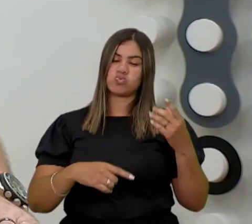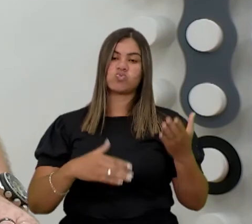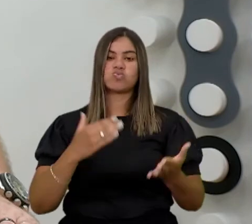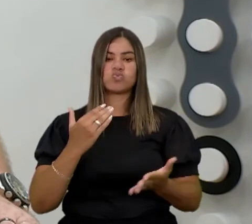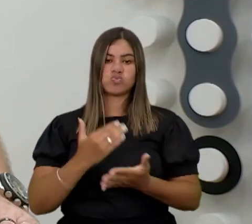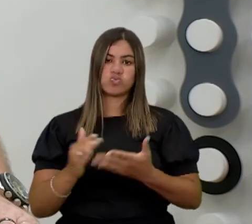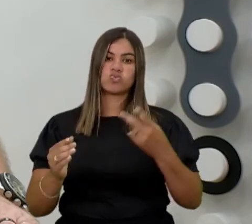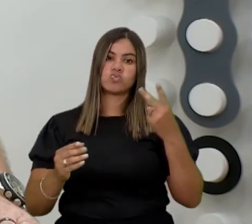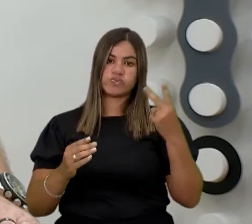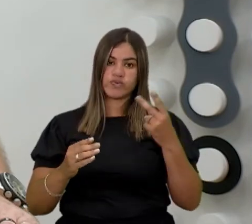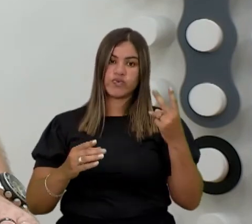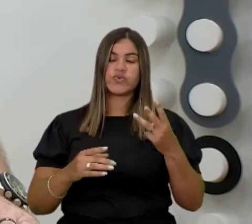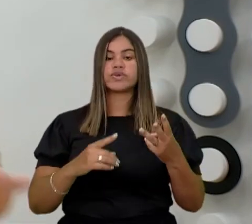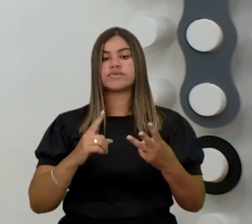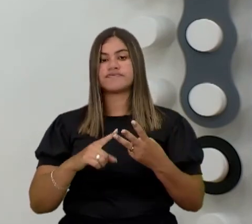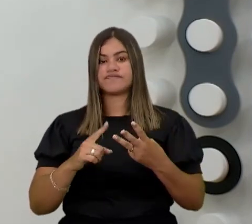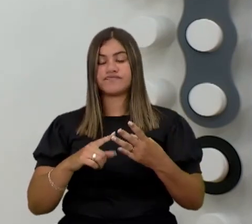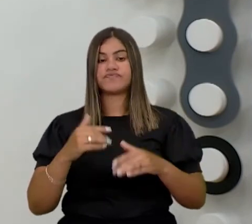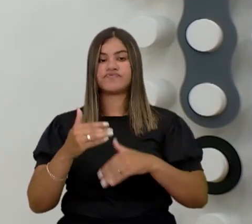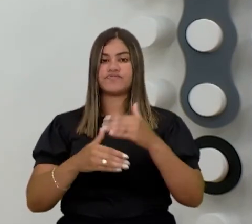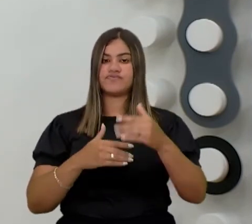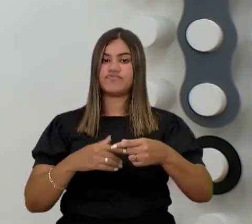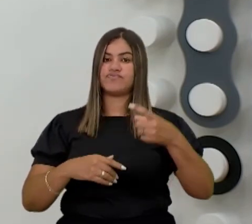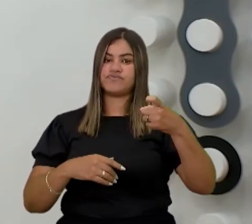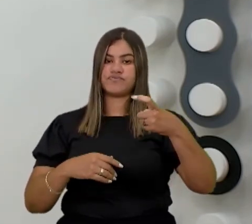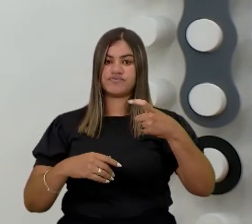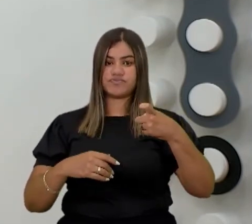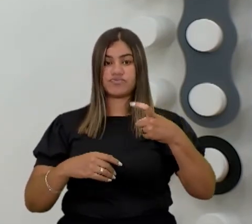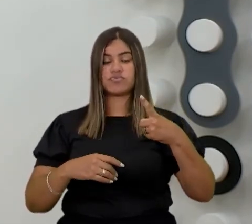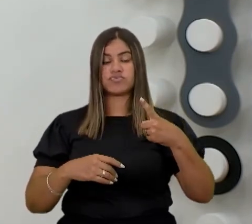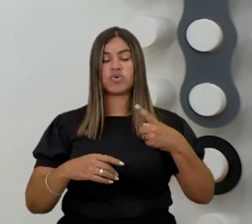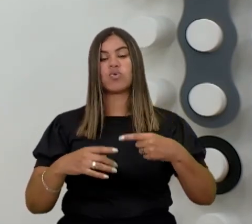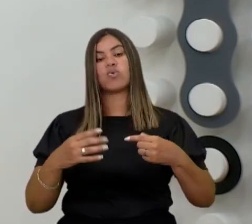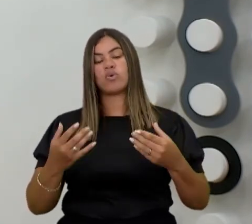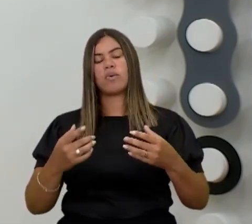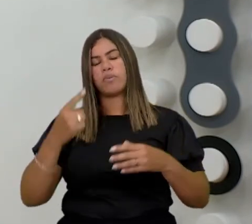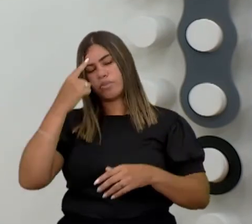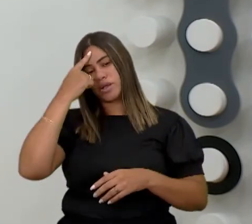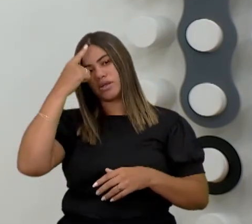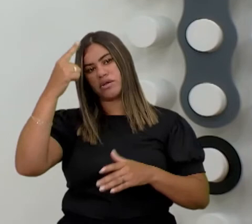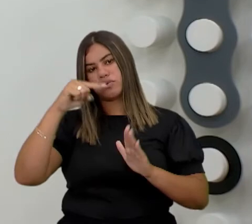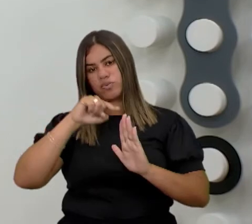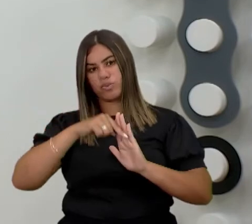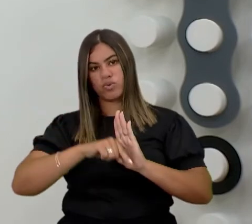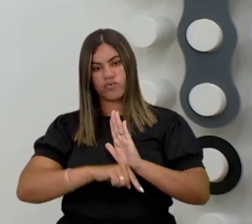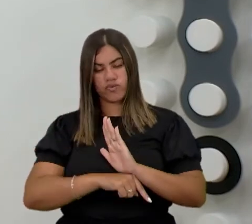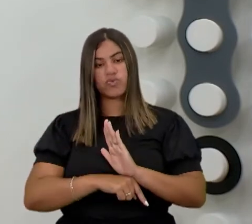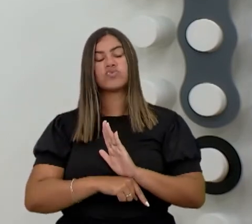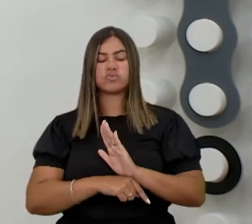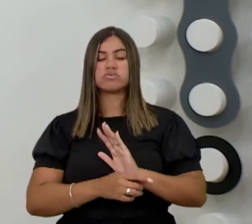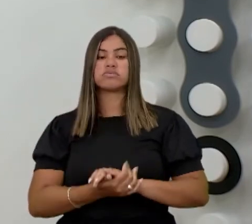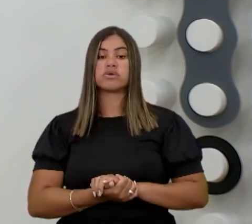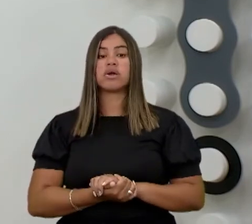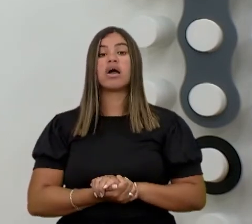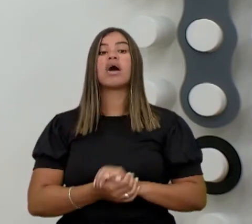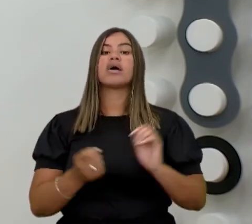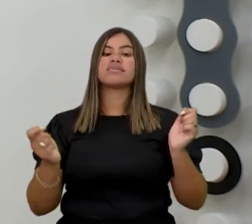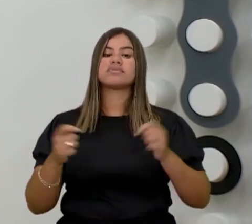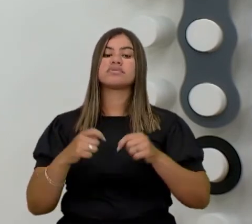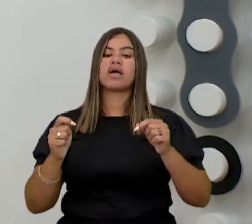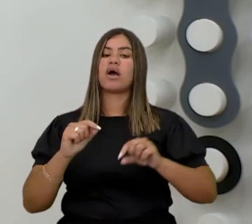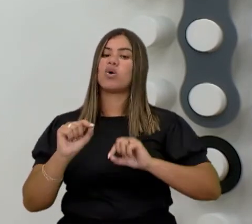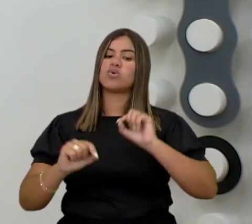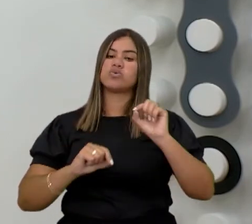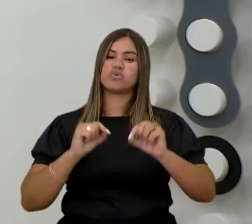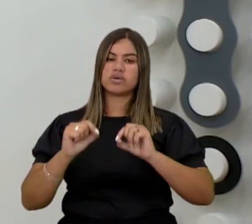2 e agora no desenvolvimento 1, falando uma questão mais ampla, né, dessa formação, dá para fazer